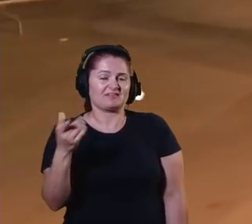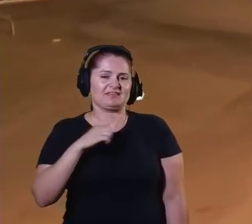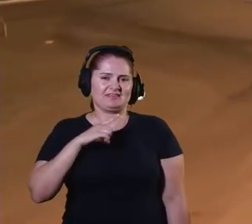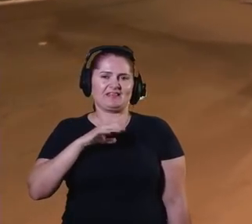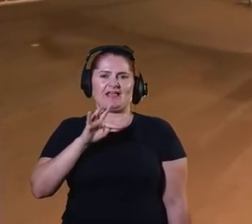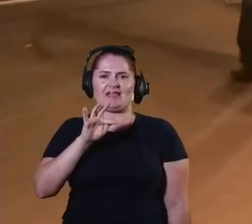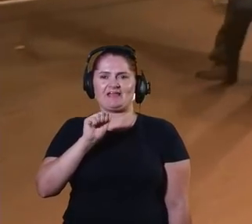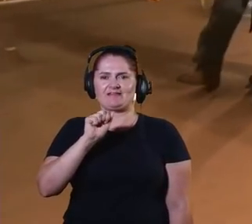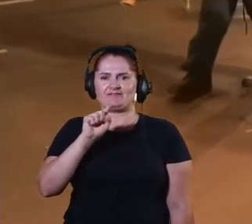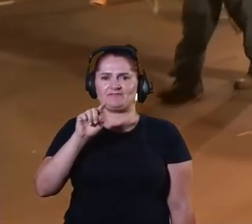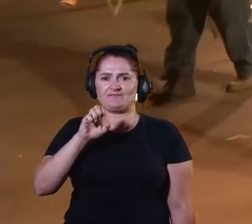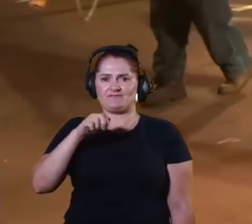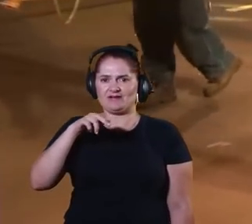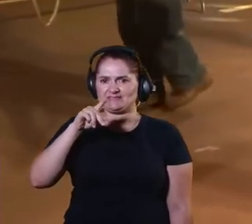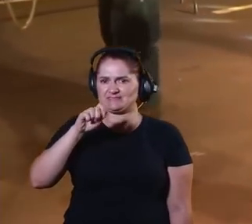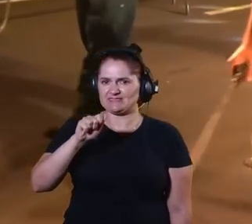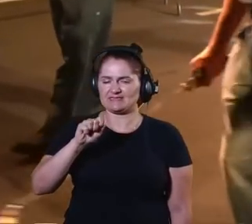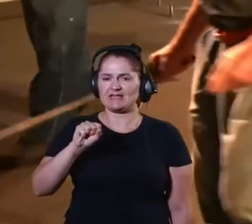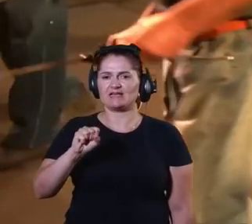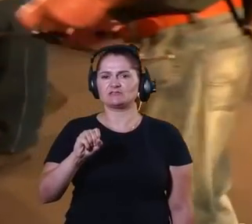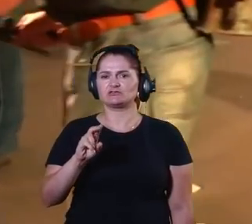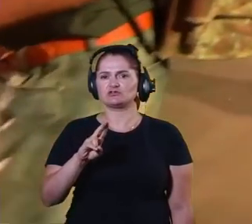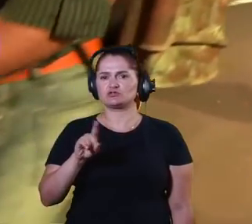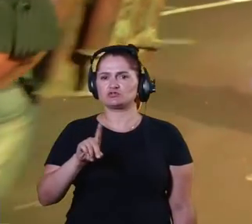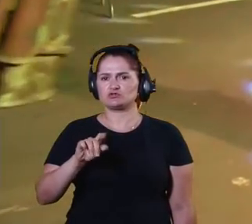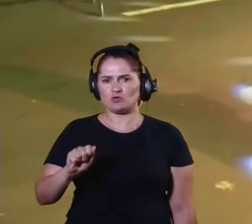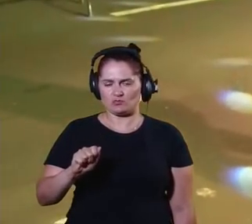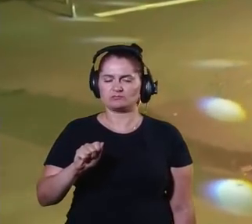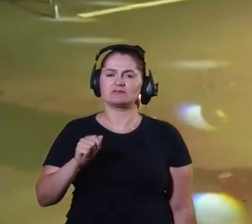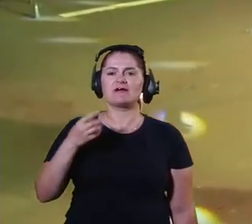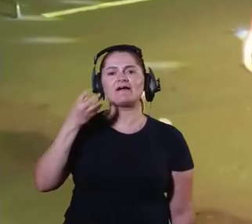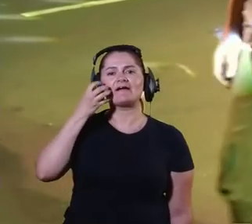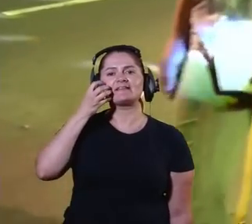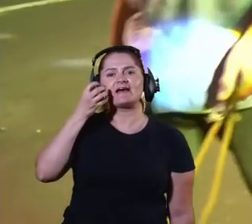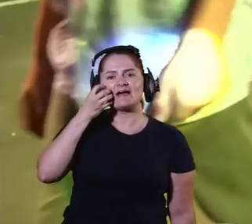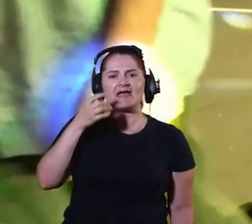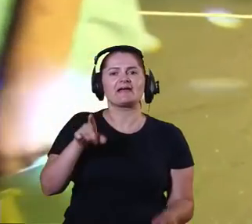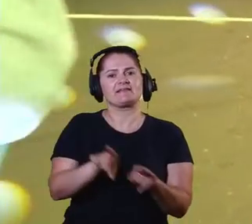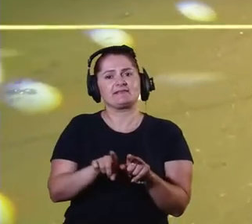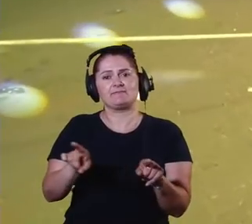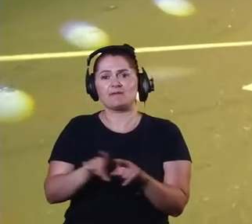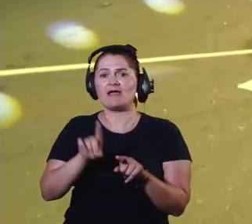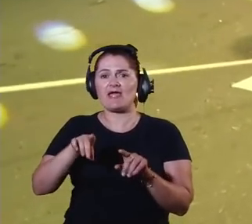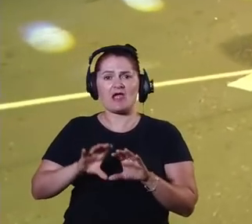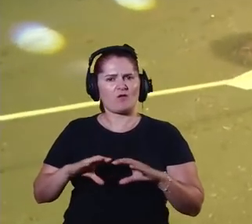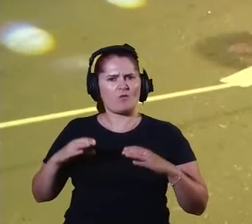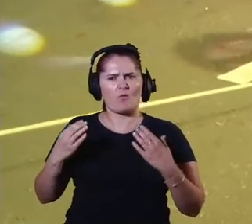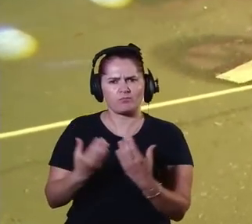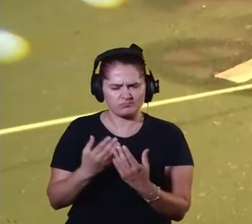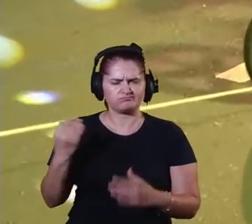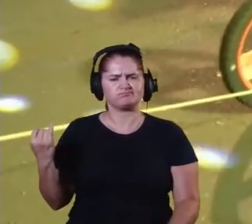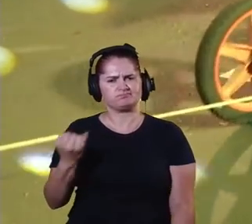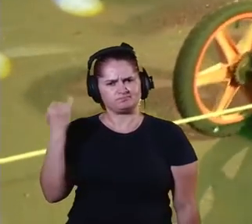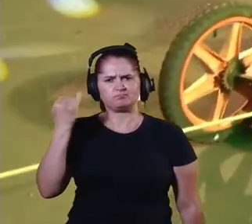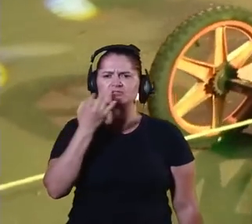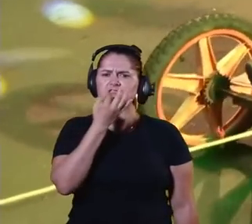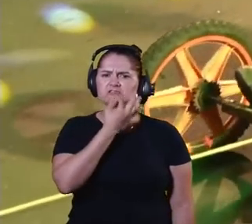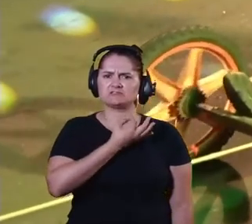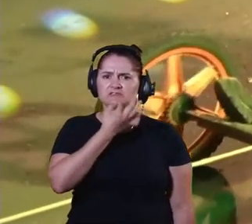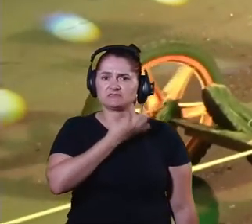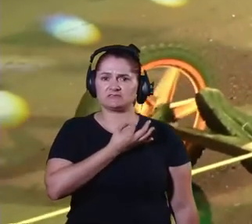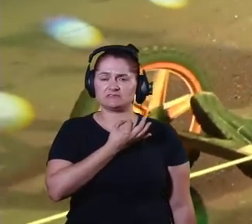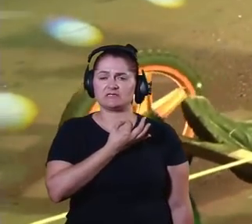Souza, Ana Reck, e são destaques, né, essas comunidades, mas essa ala fala